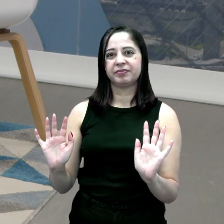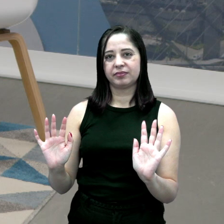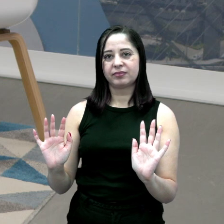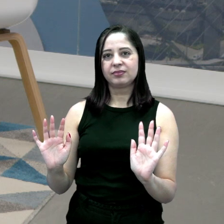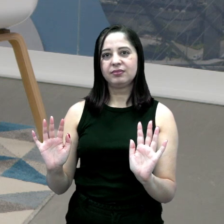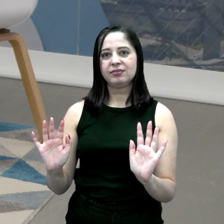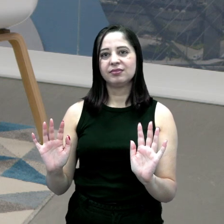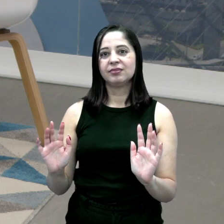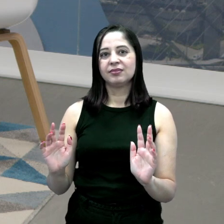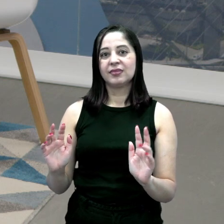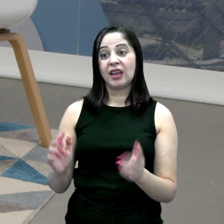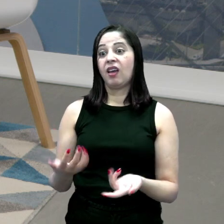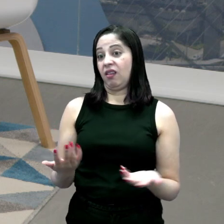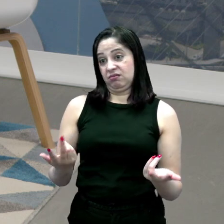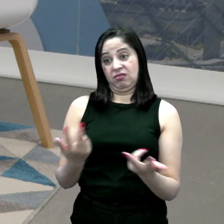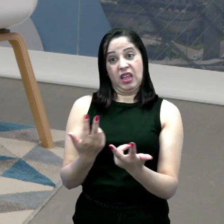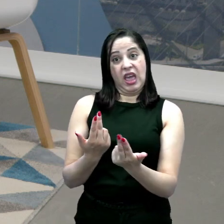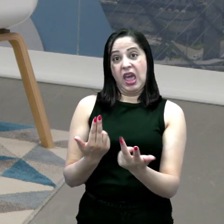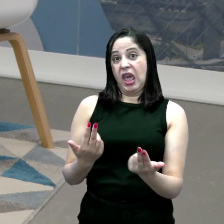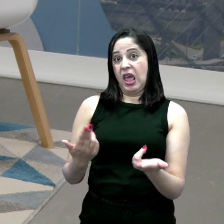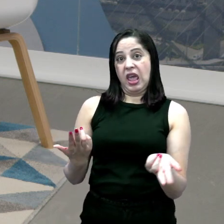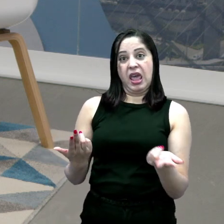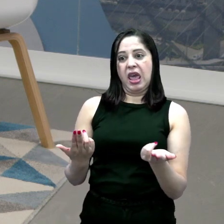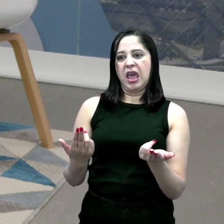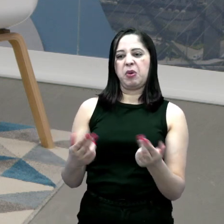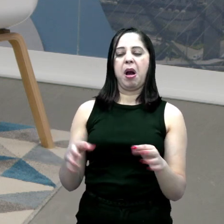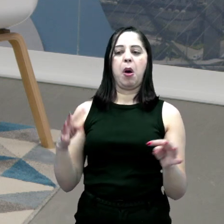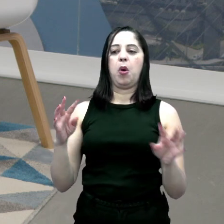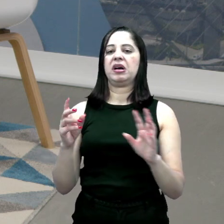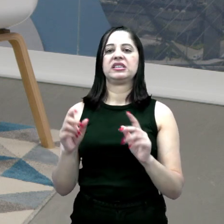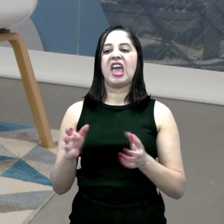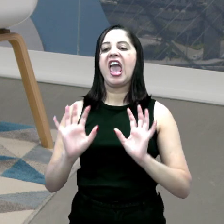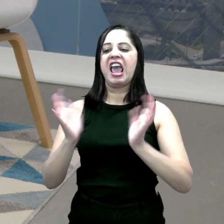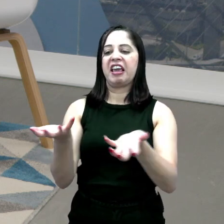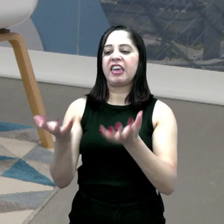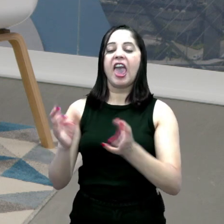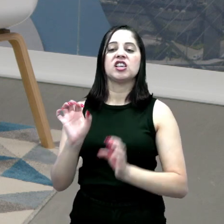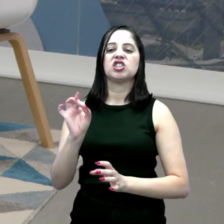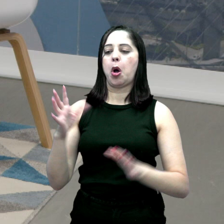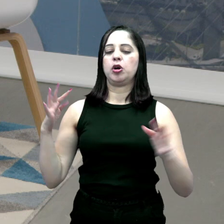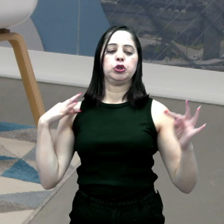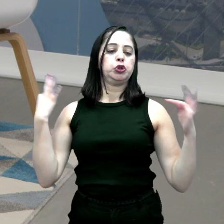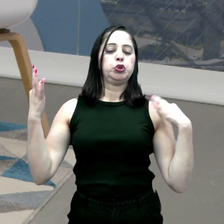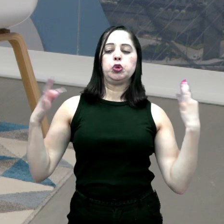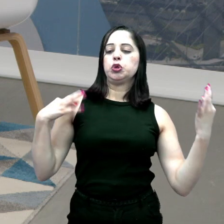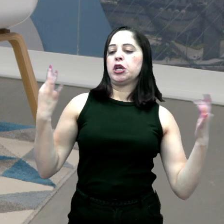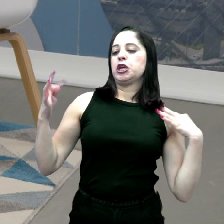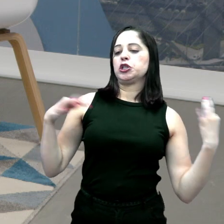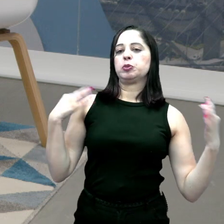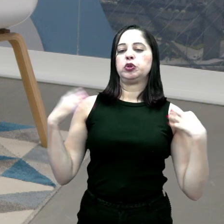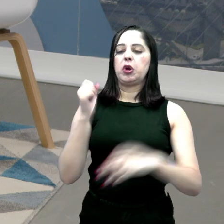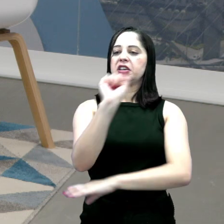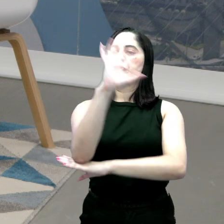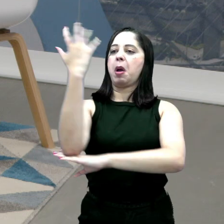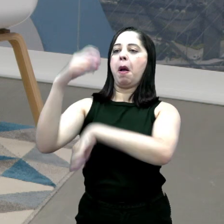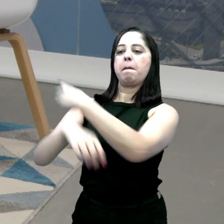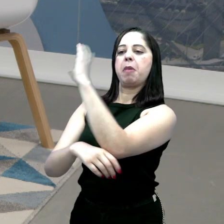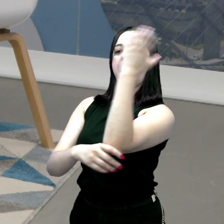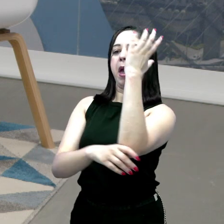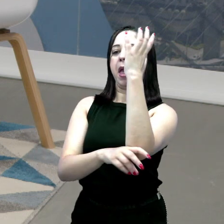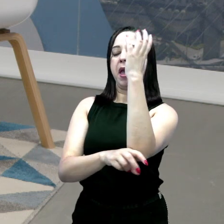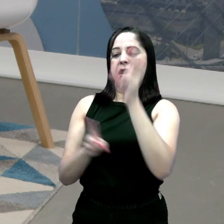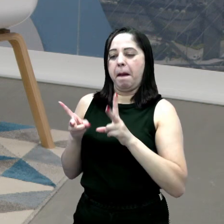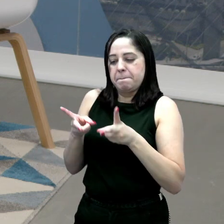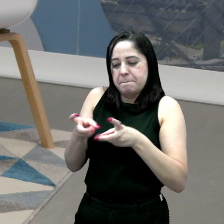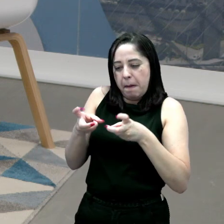anunciada, mas vamos explorar o capital, vamos fazer o turismo o máximo possível, sabendo que a gente está, quanto